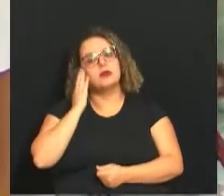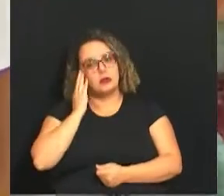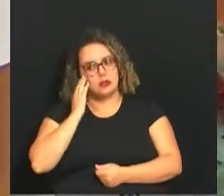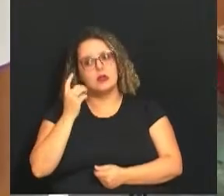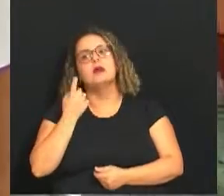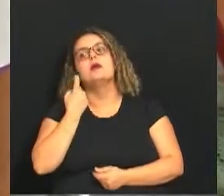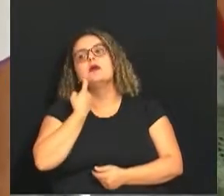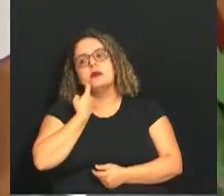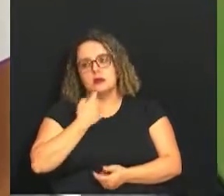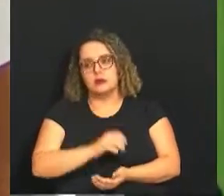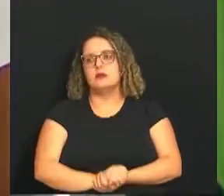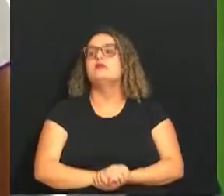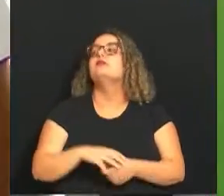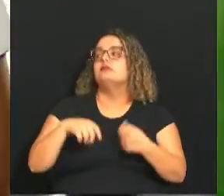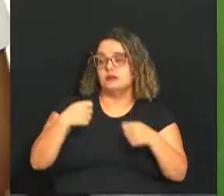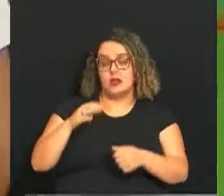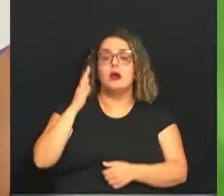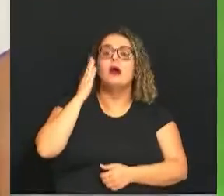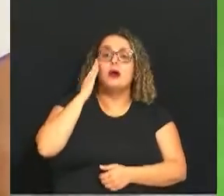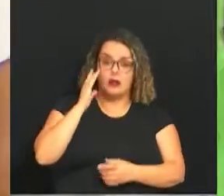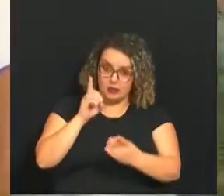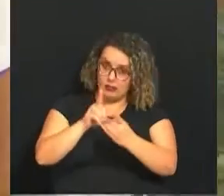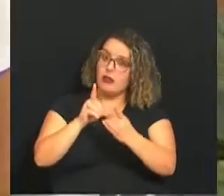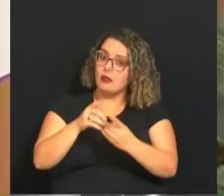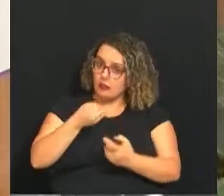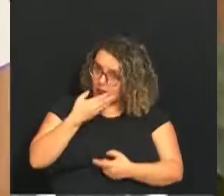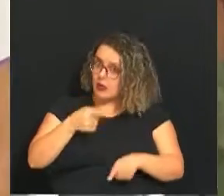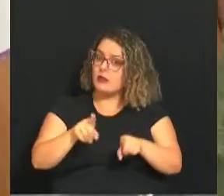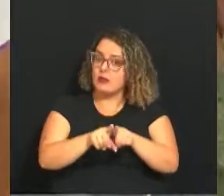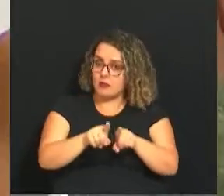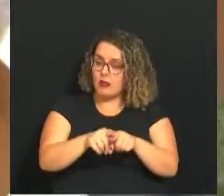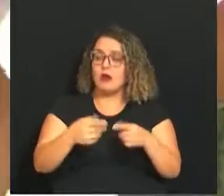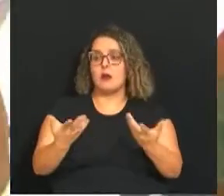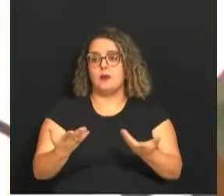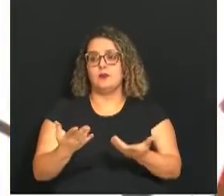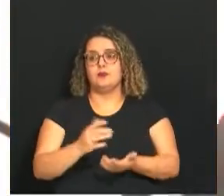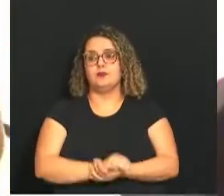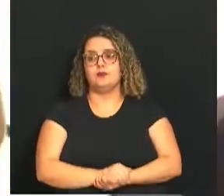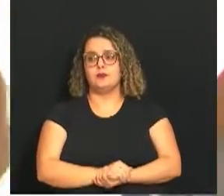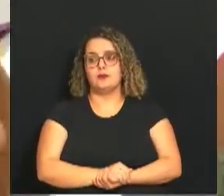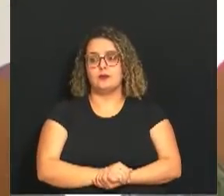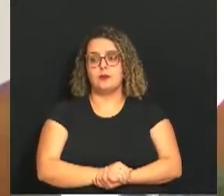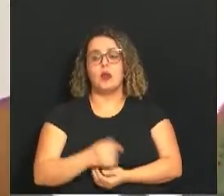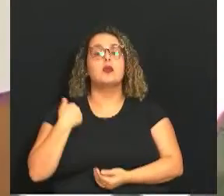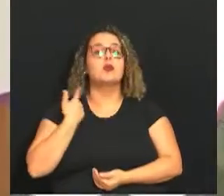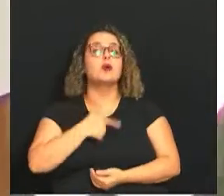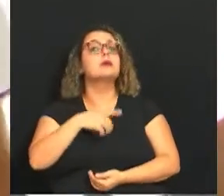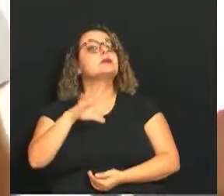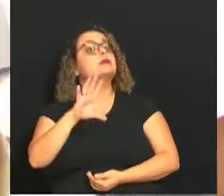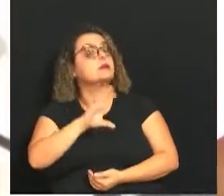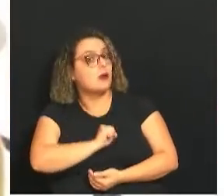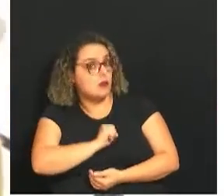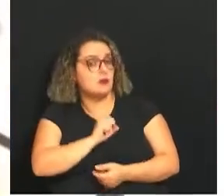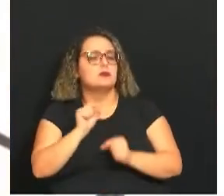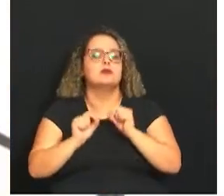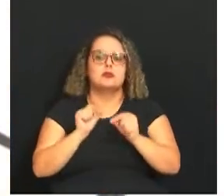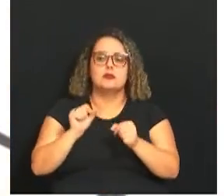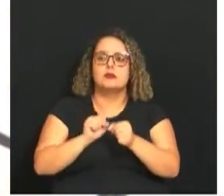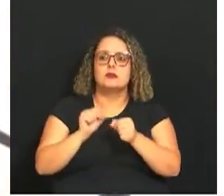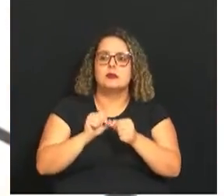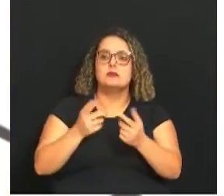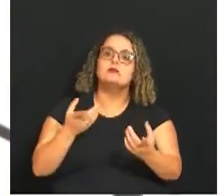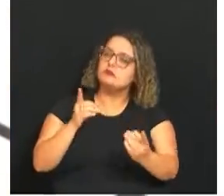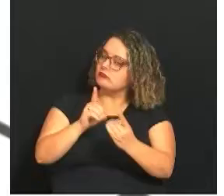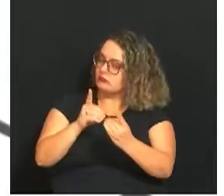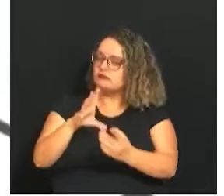Edilson? Tem que entender e atender bem também, né, os clientes. É que a gente ama o que faz e ama atender o cliente. Bom, e vocês